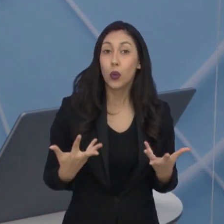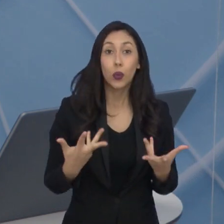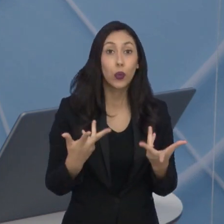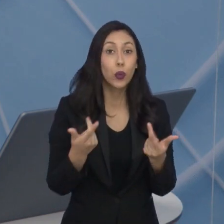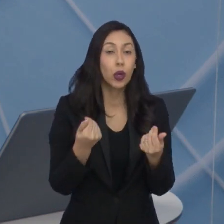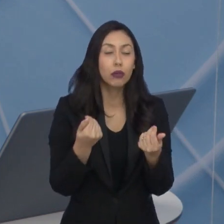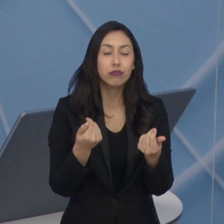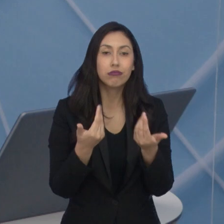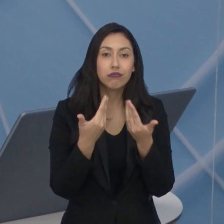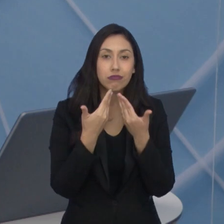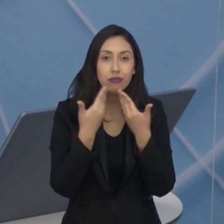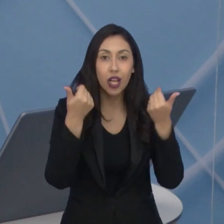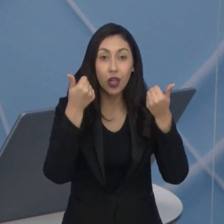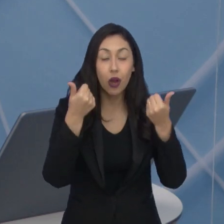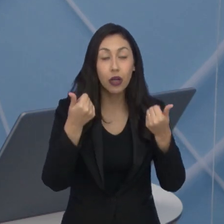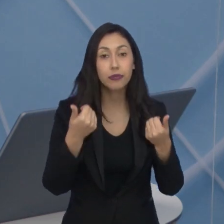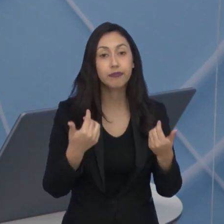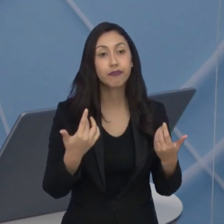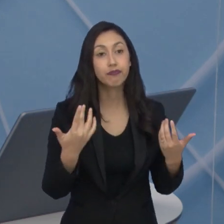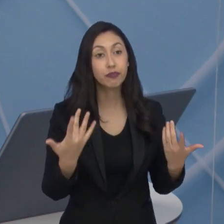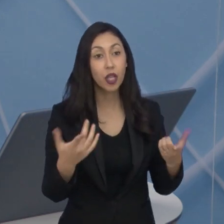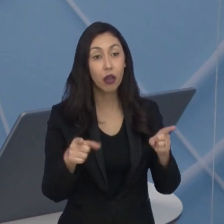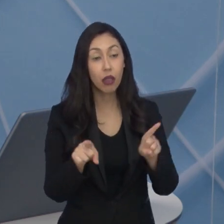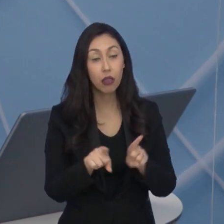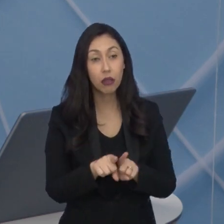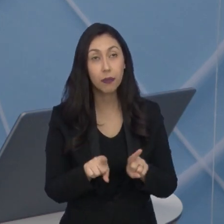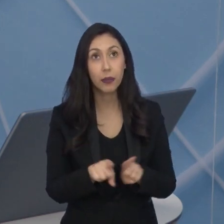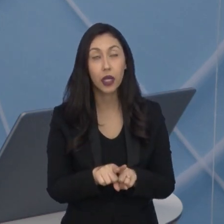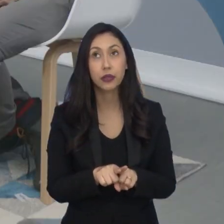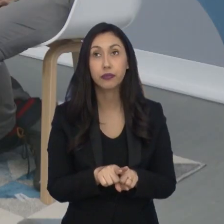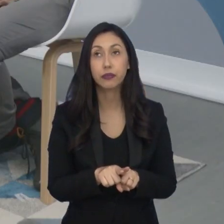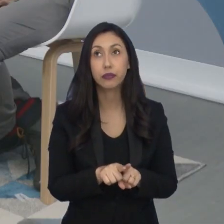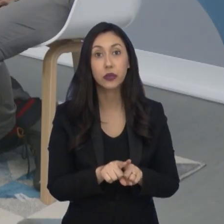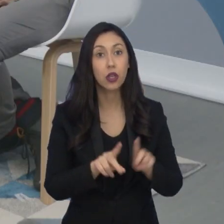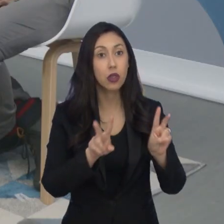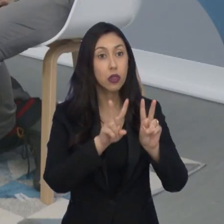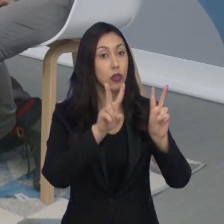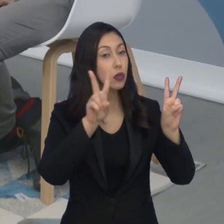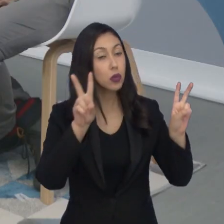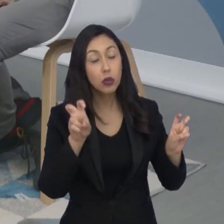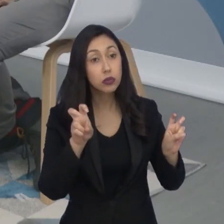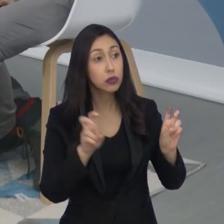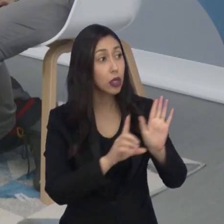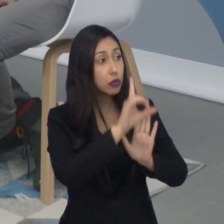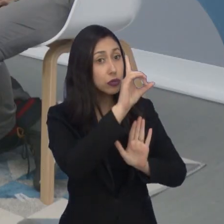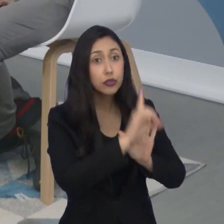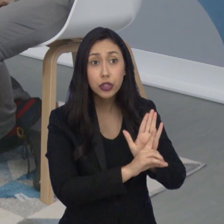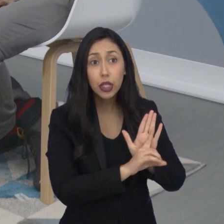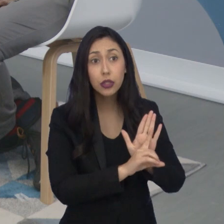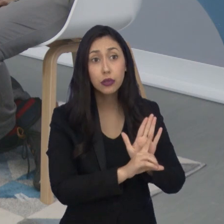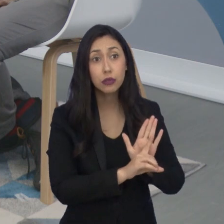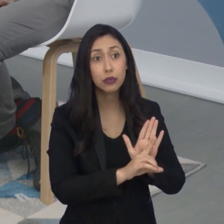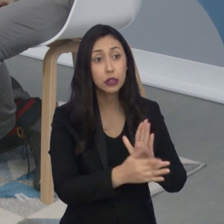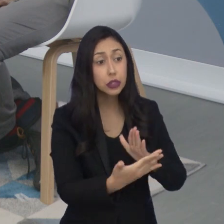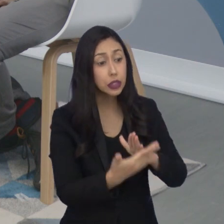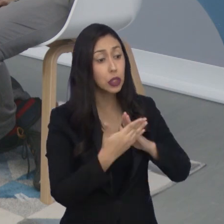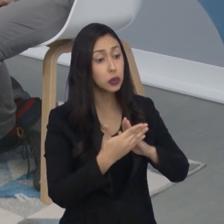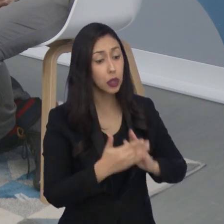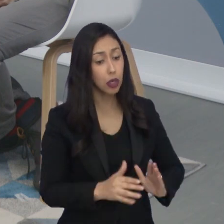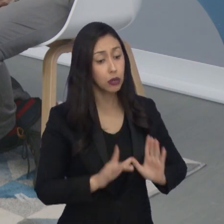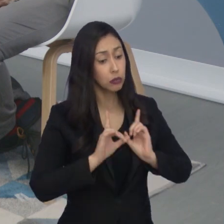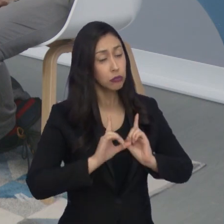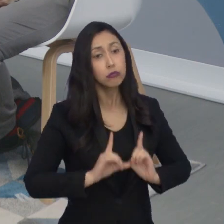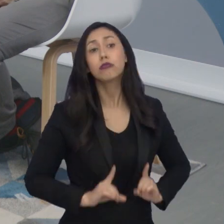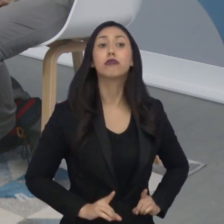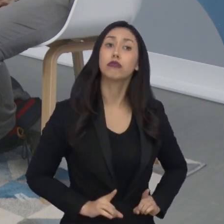suas famílias. E aí, né, Paulo, entra também muito na questão, né, a gente falou que é um direito básico, na autoestima, né, na dignidade